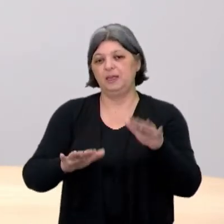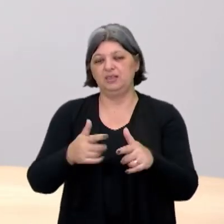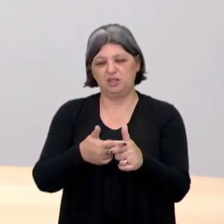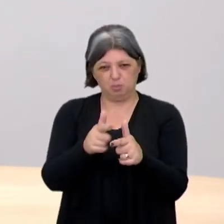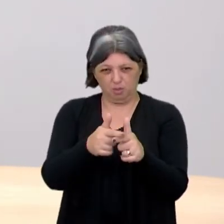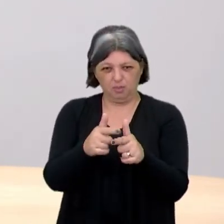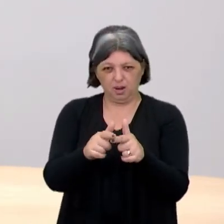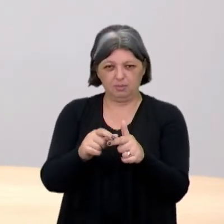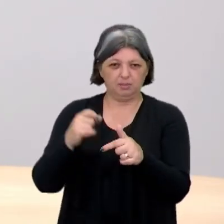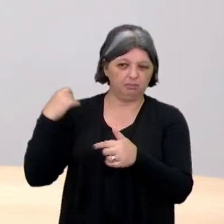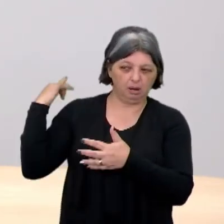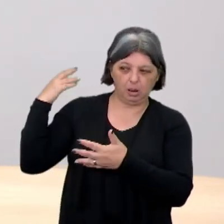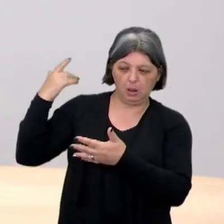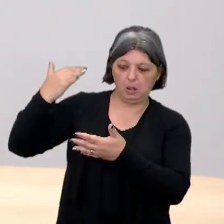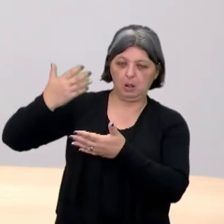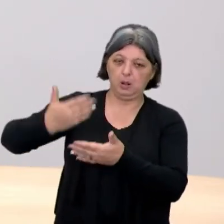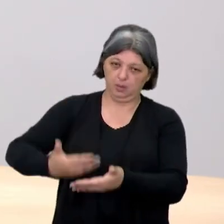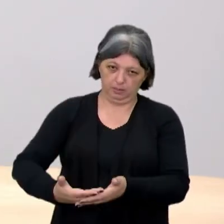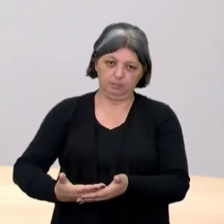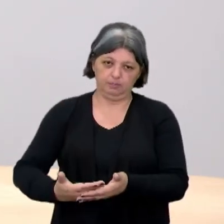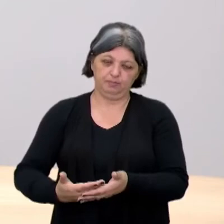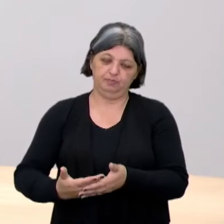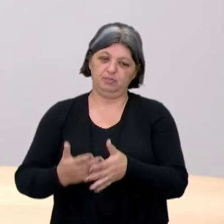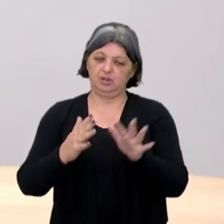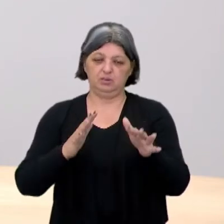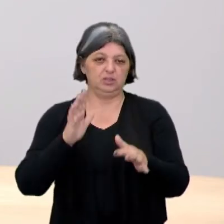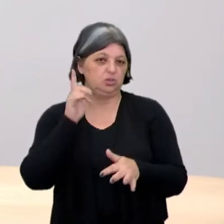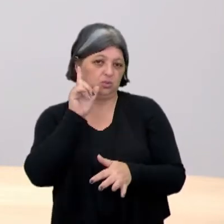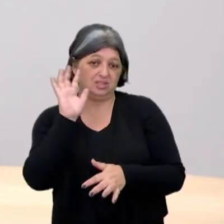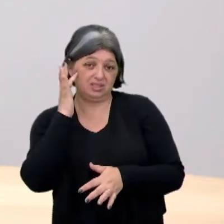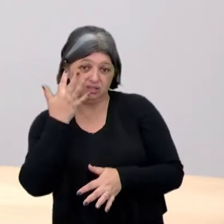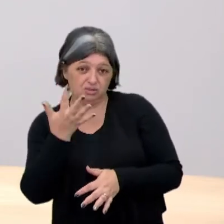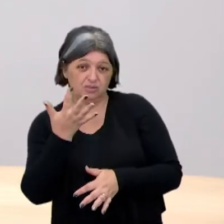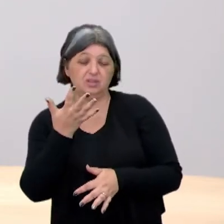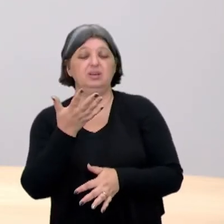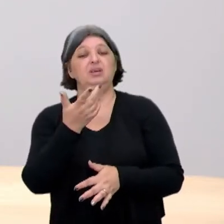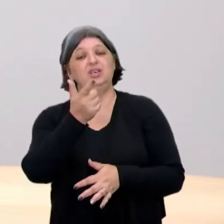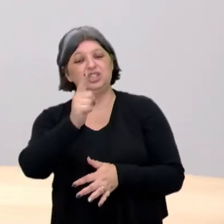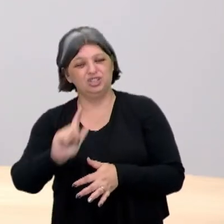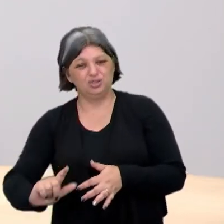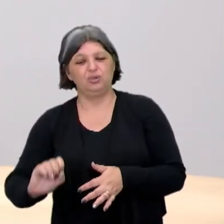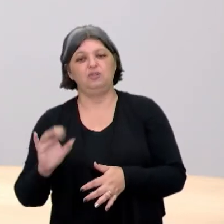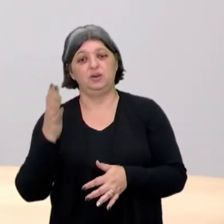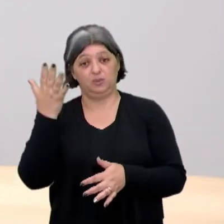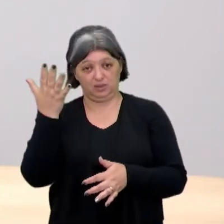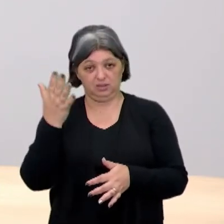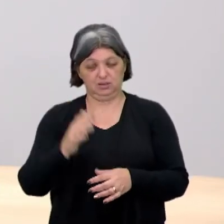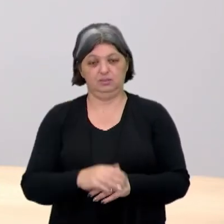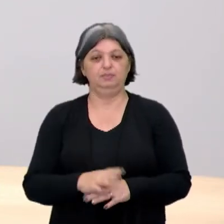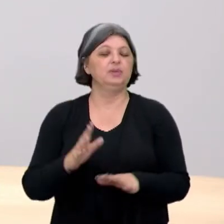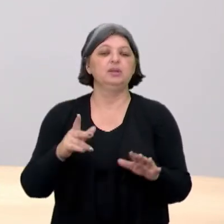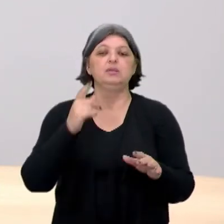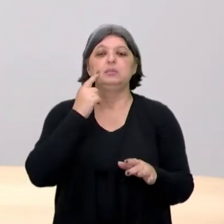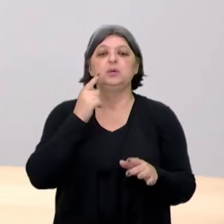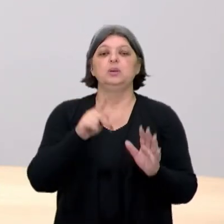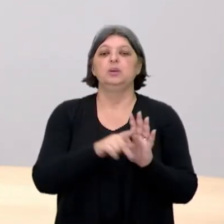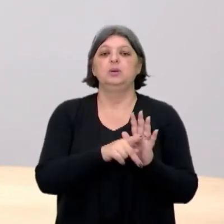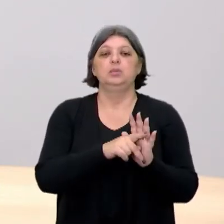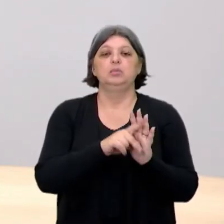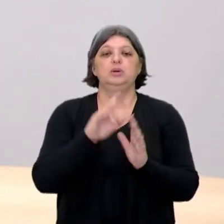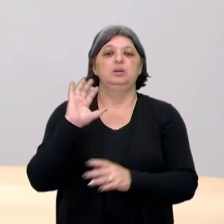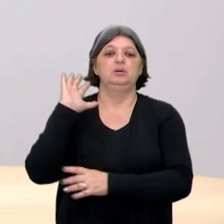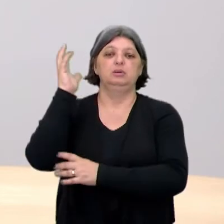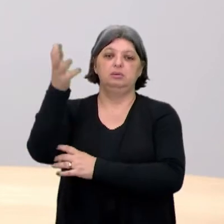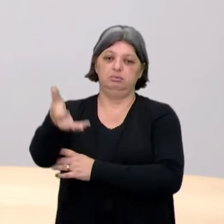vem se desenrolando há muito tempo, não se resolve e vive se repetindo, né, então talvez falar sobre o desmatamento daqui